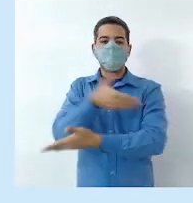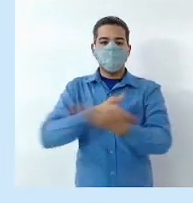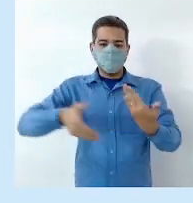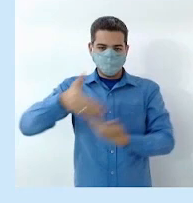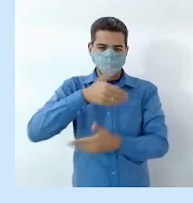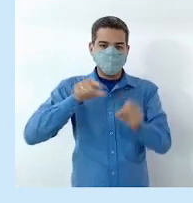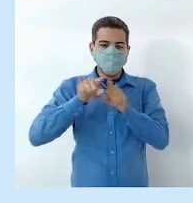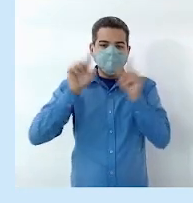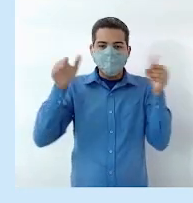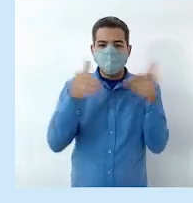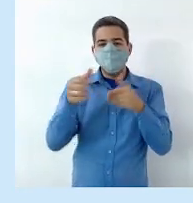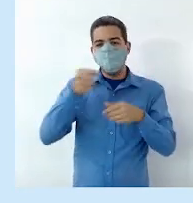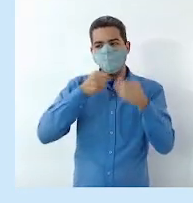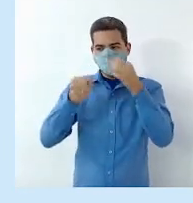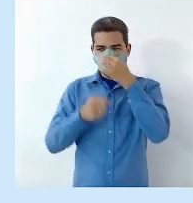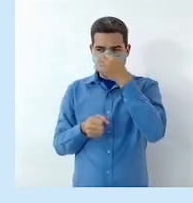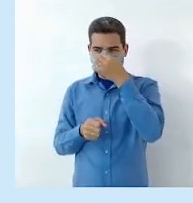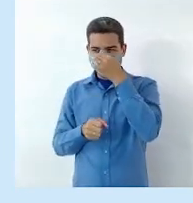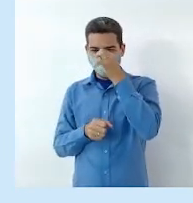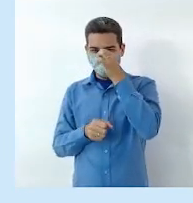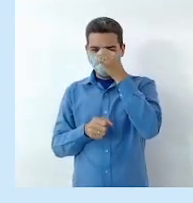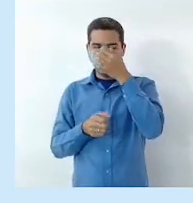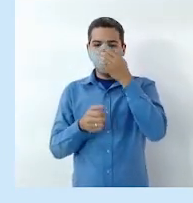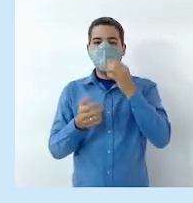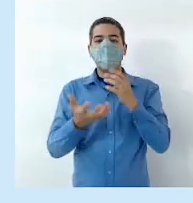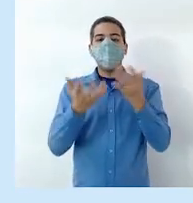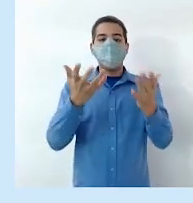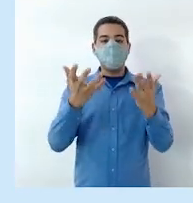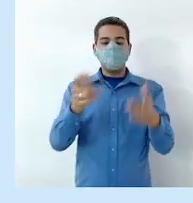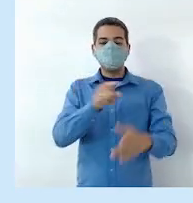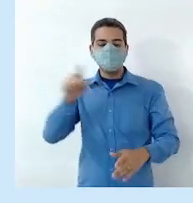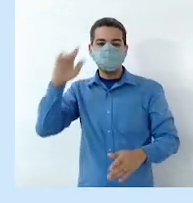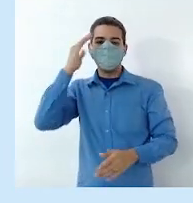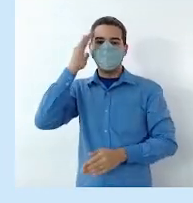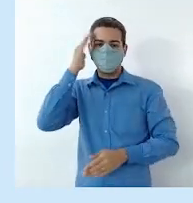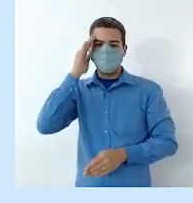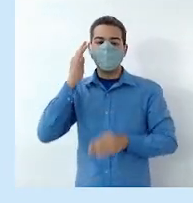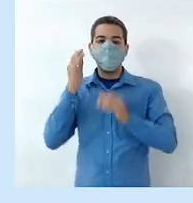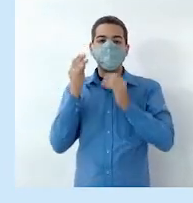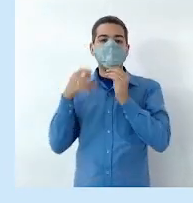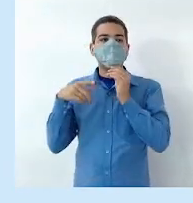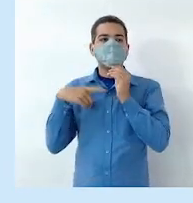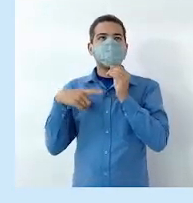narrativo. Eu quero que vocês entendam que na hora de produzir uma narração, não é